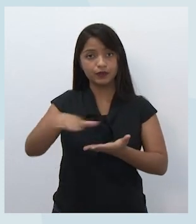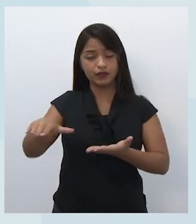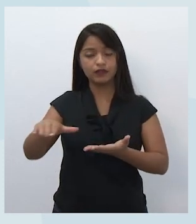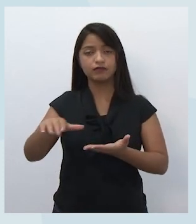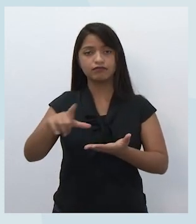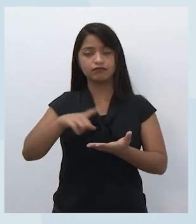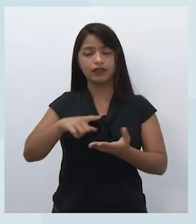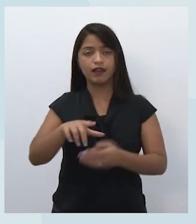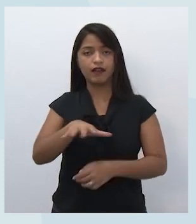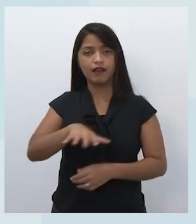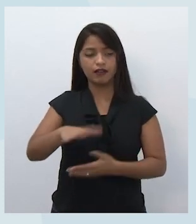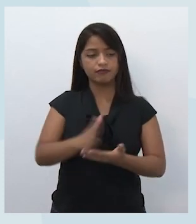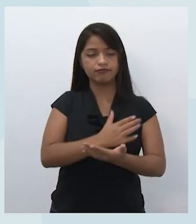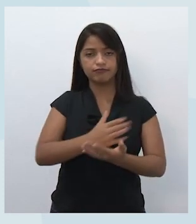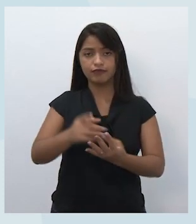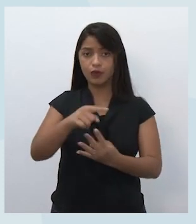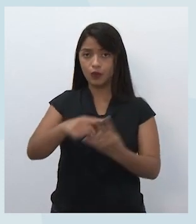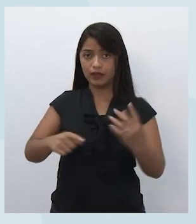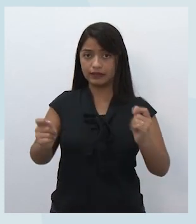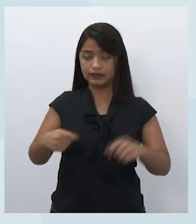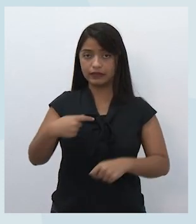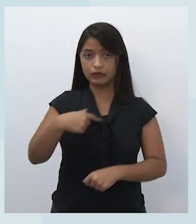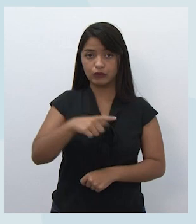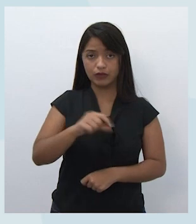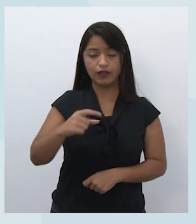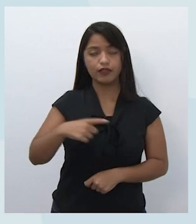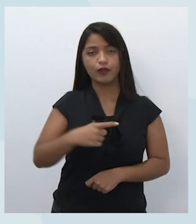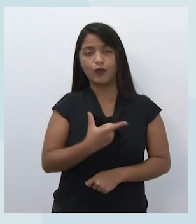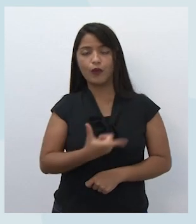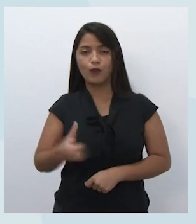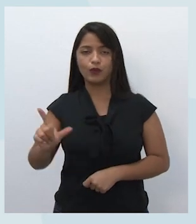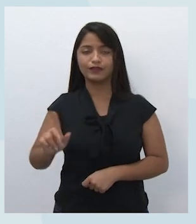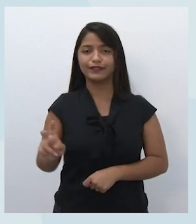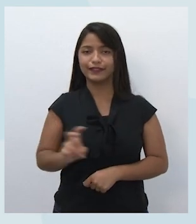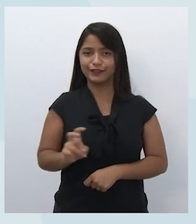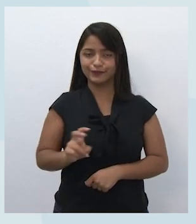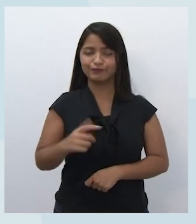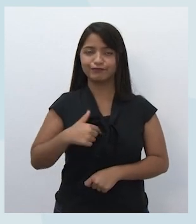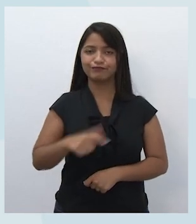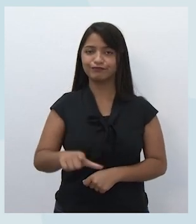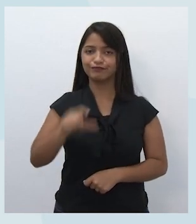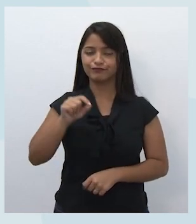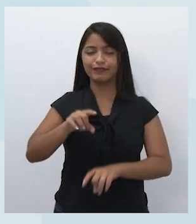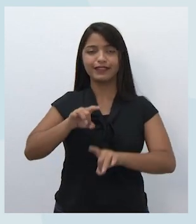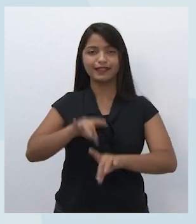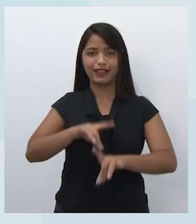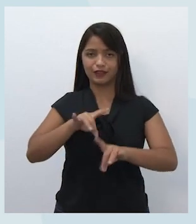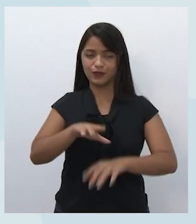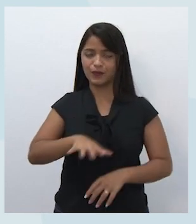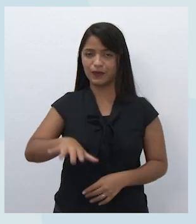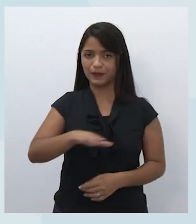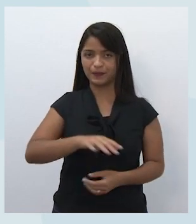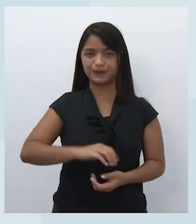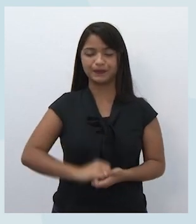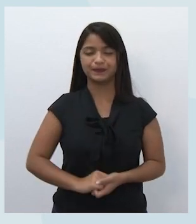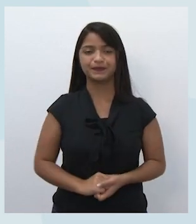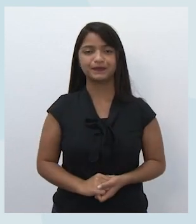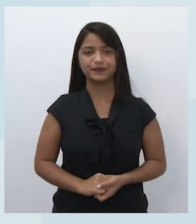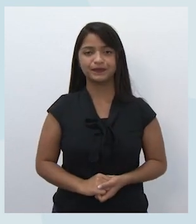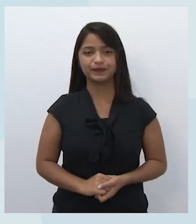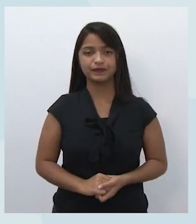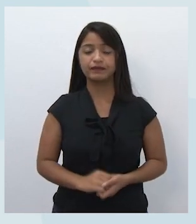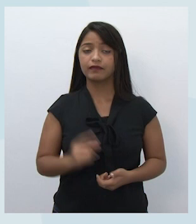para escolha, também tem a possibilidade de escolher um itinerário formativo técnico. Nós